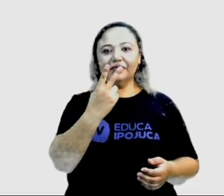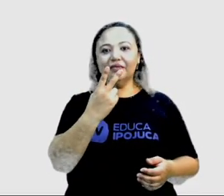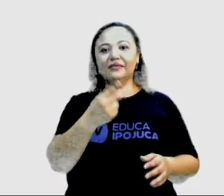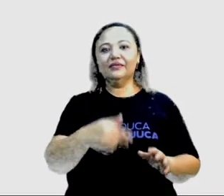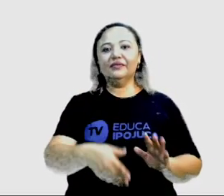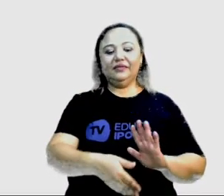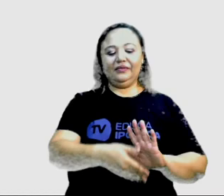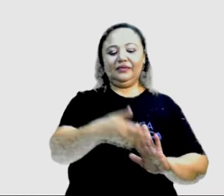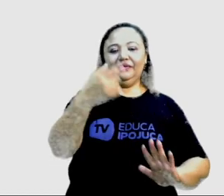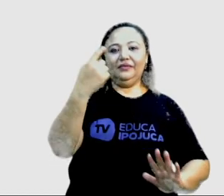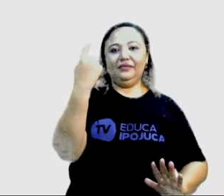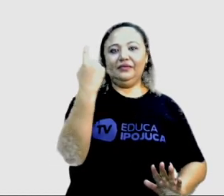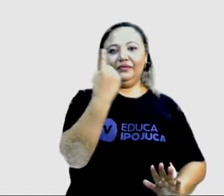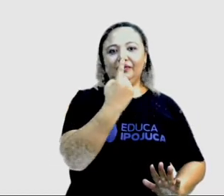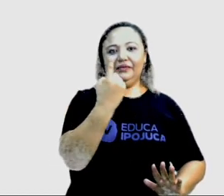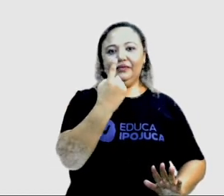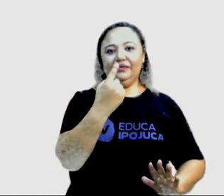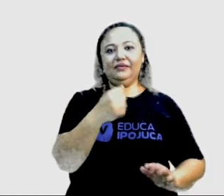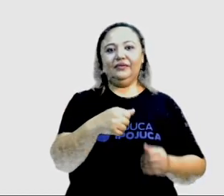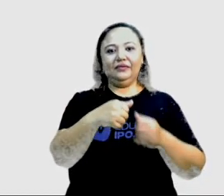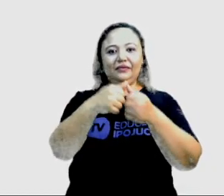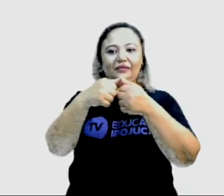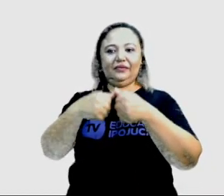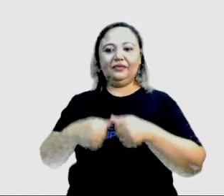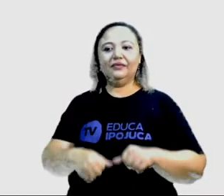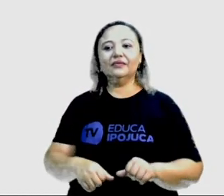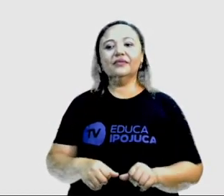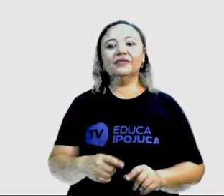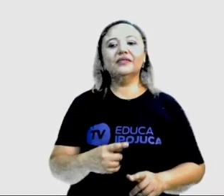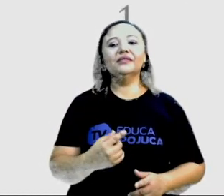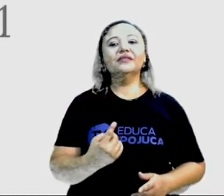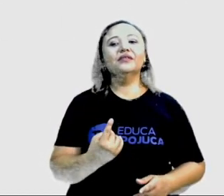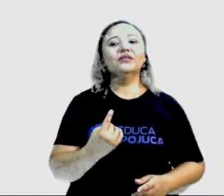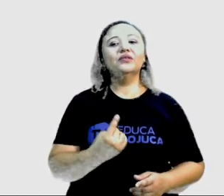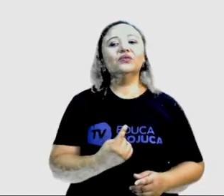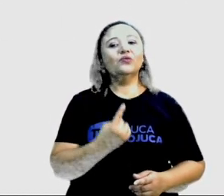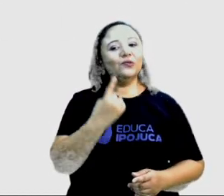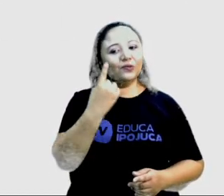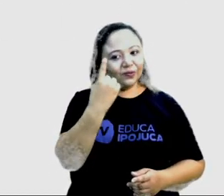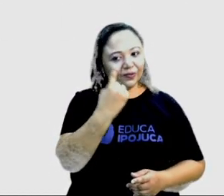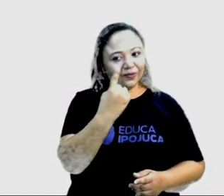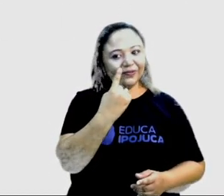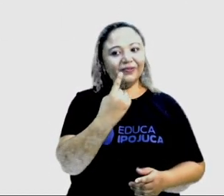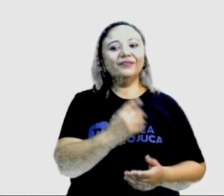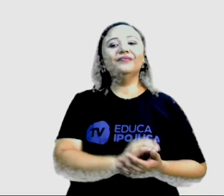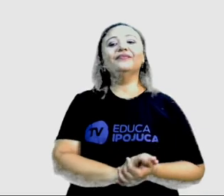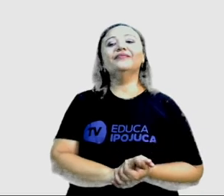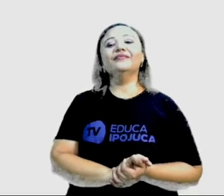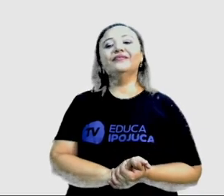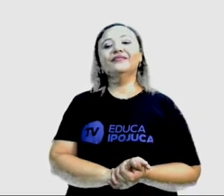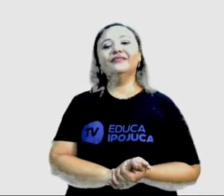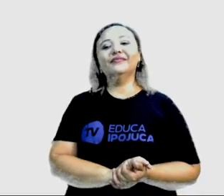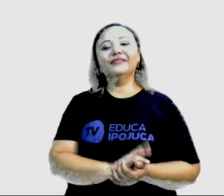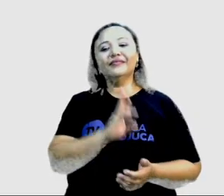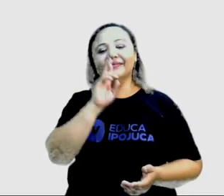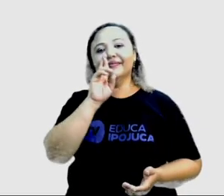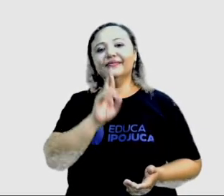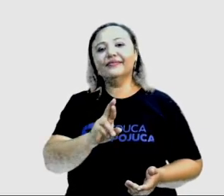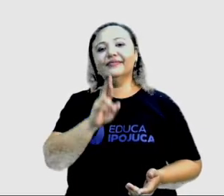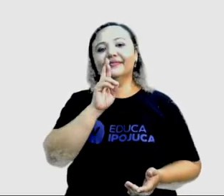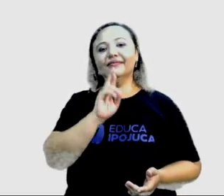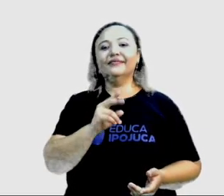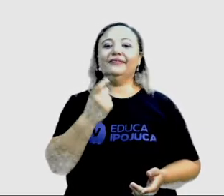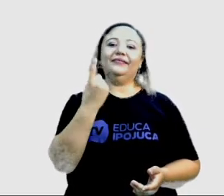pirulitos. Dei 1 para a tia Raquel, com quantos eu fiquei? Isso mesmo, com apenas 1.